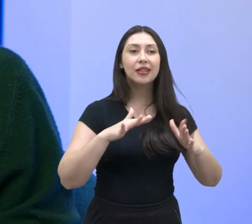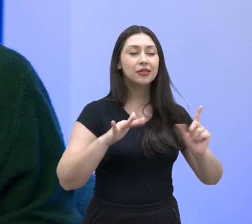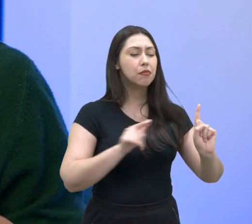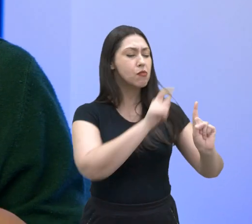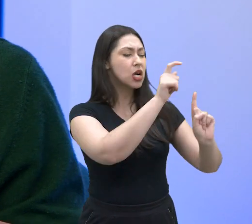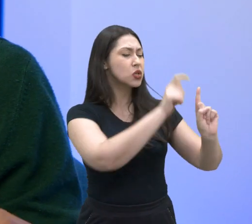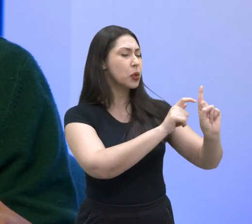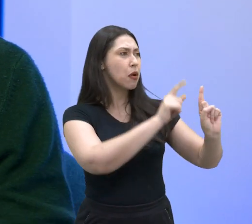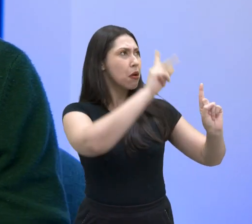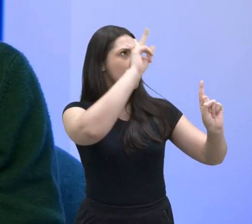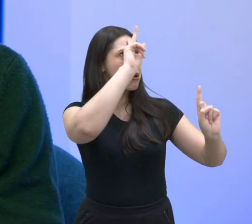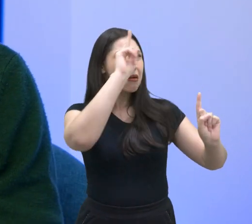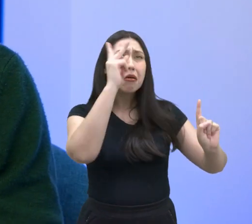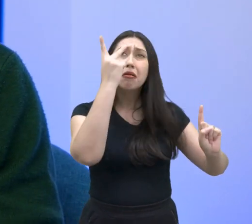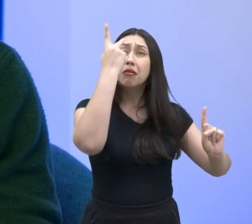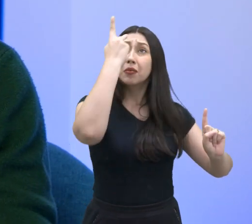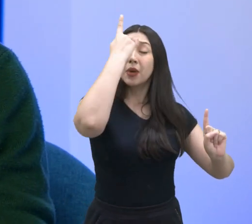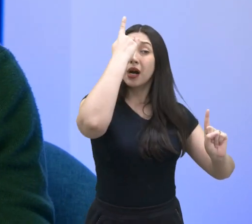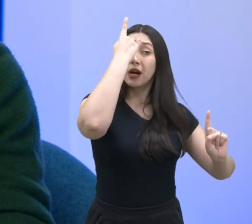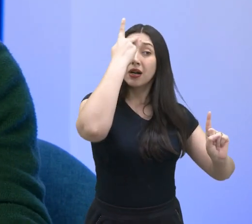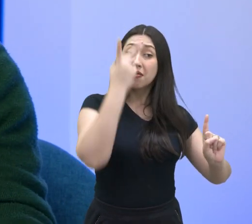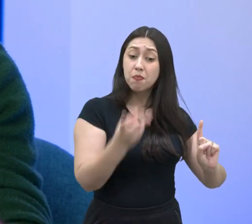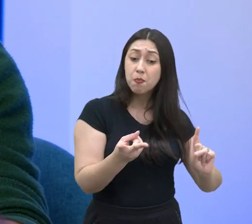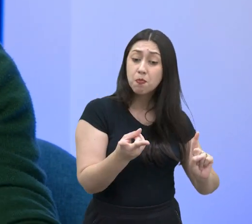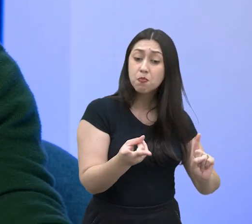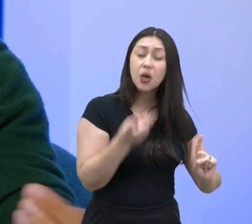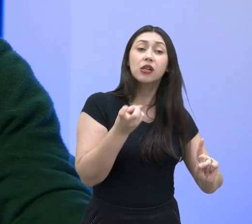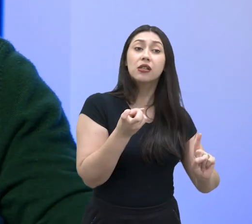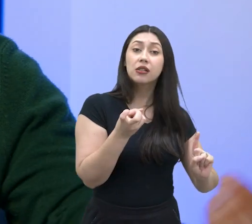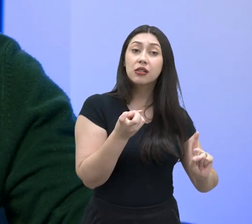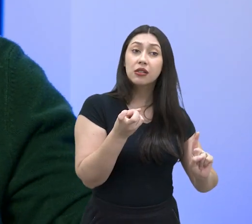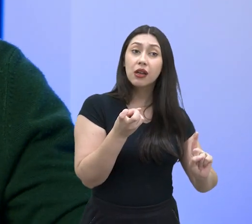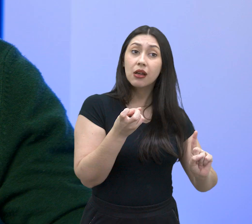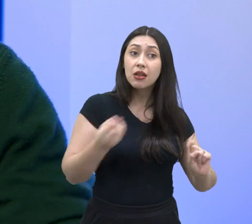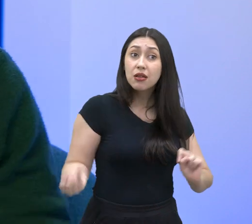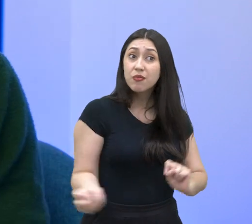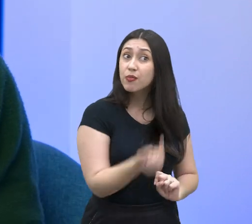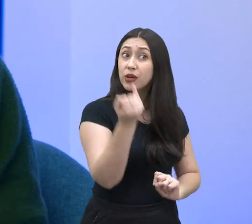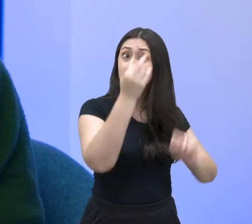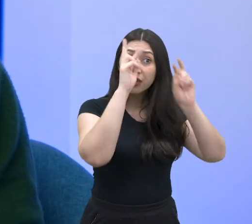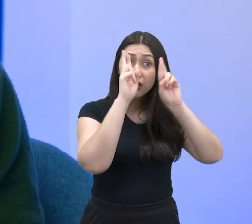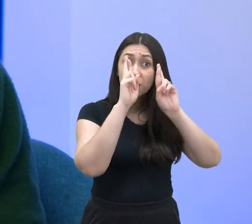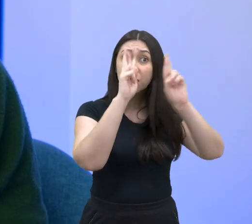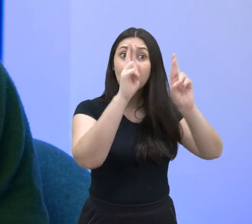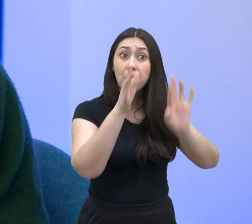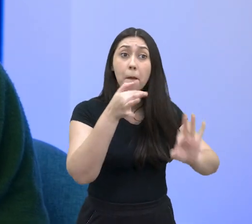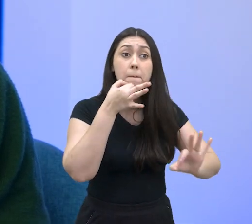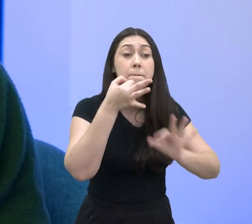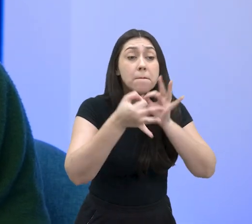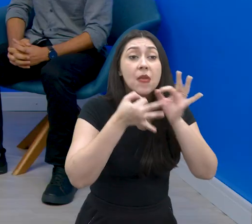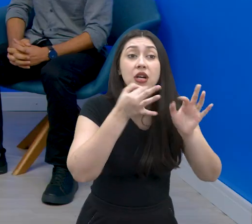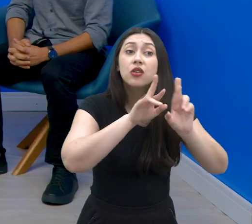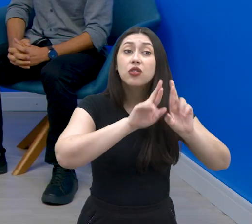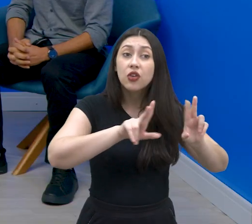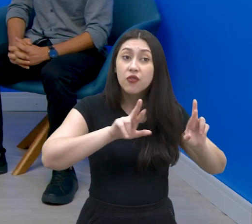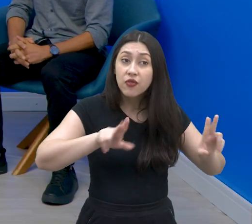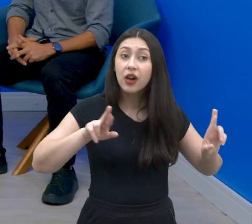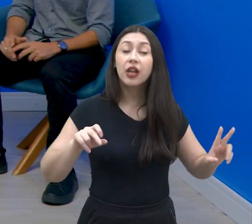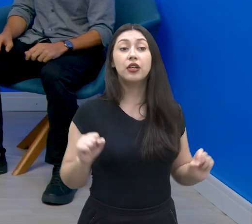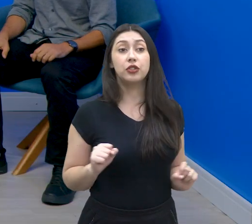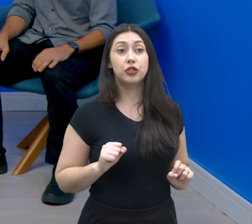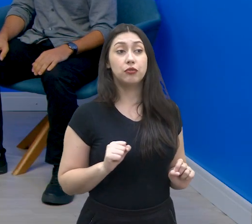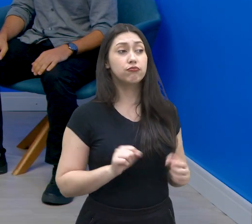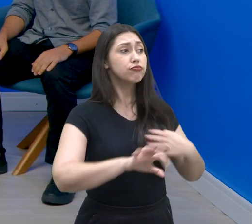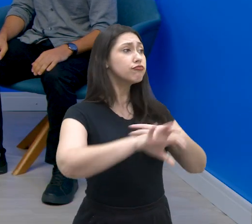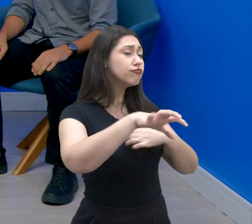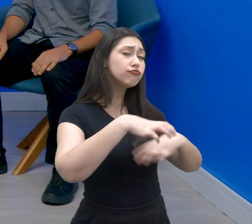como é importante eu respeitar as leis para que eu possa garantir a dignidade da outra pessoa também. E quando se trata de algumas